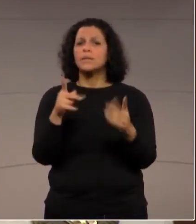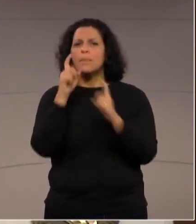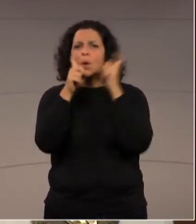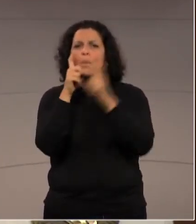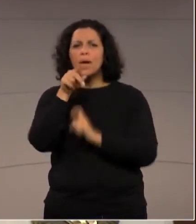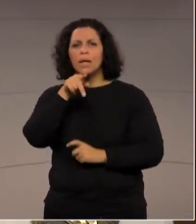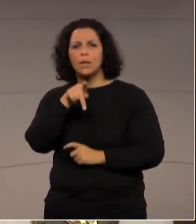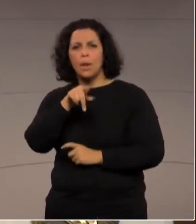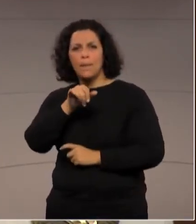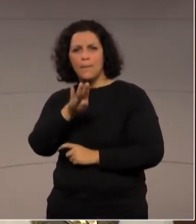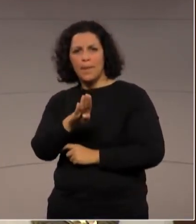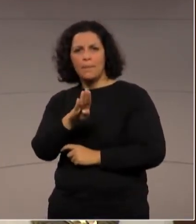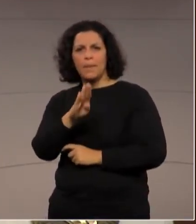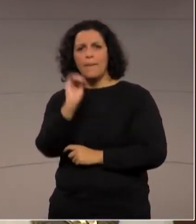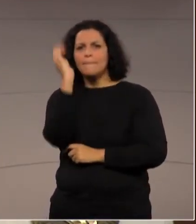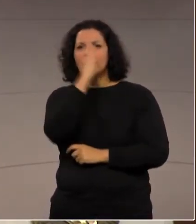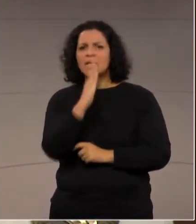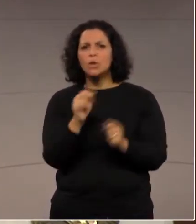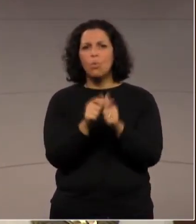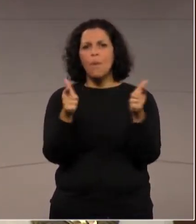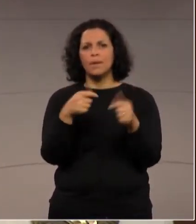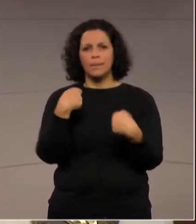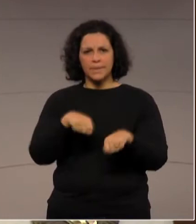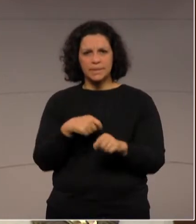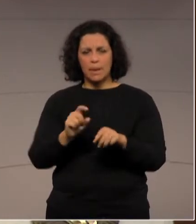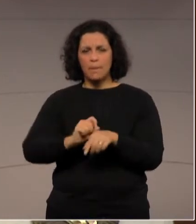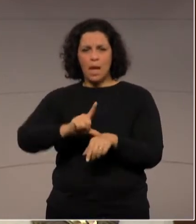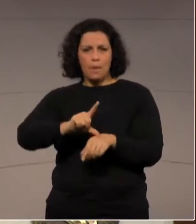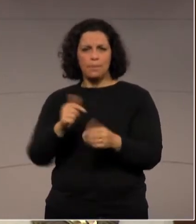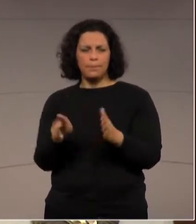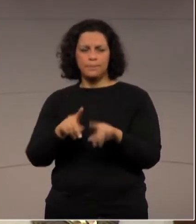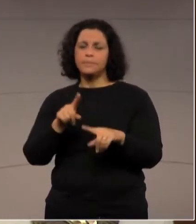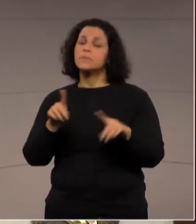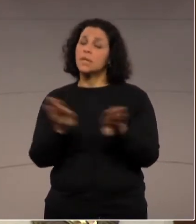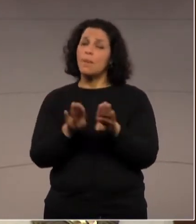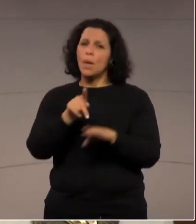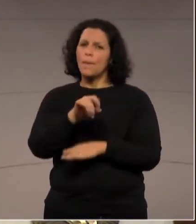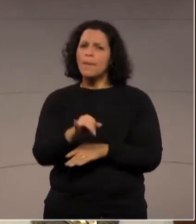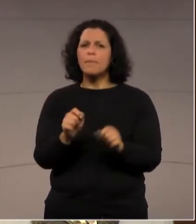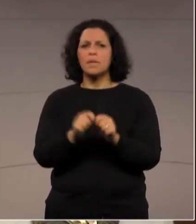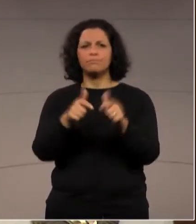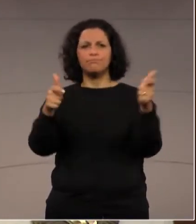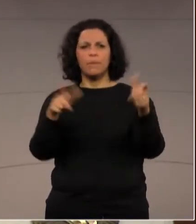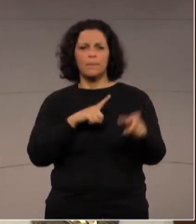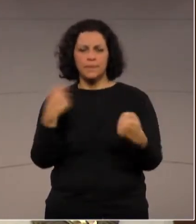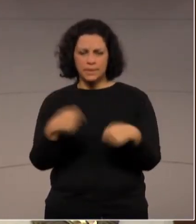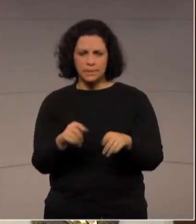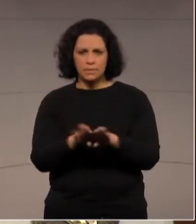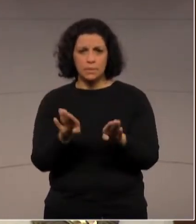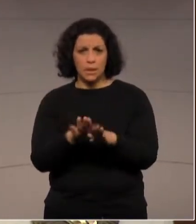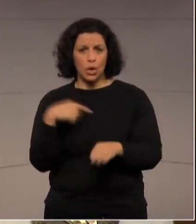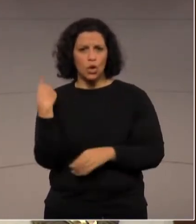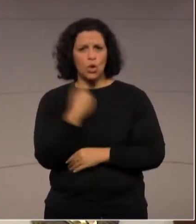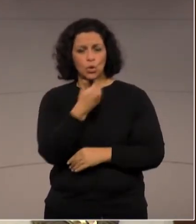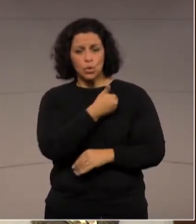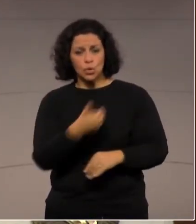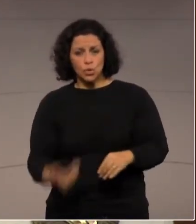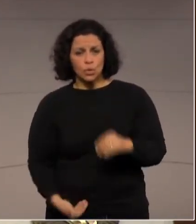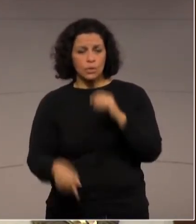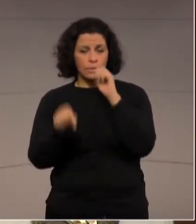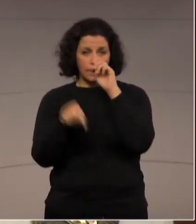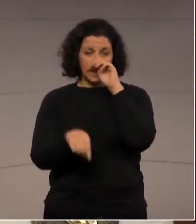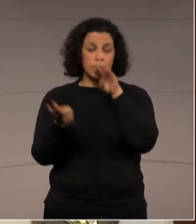que o pib brasileiro precisa aumentar que o pib brasileiro precisa crescer o nosso governador